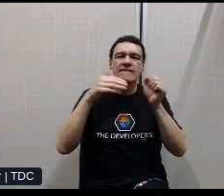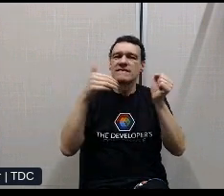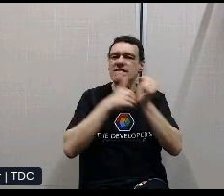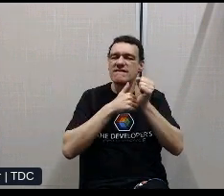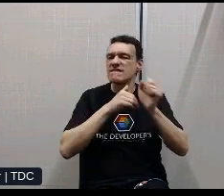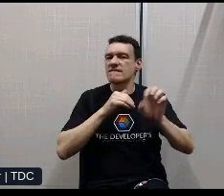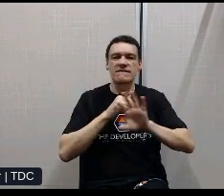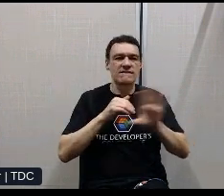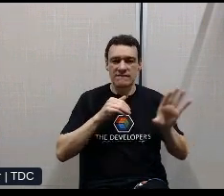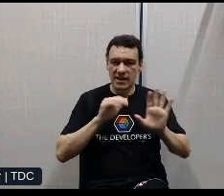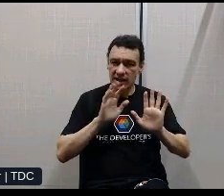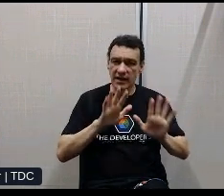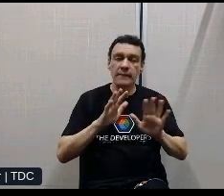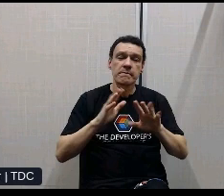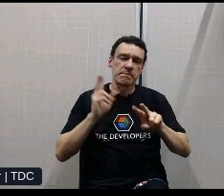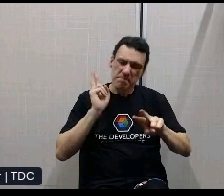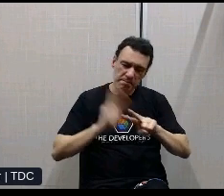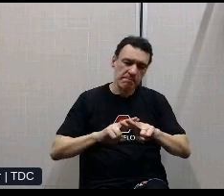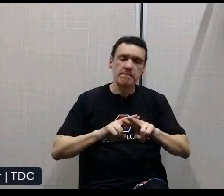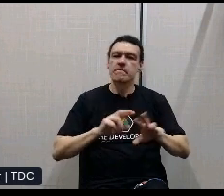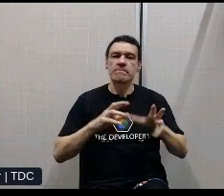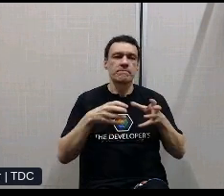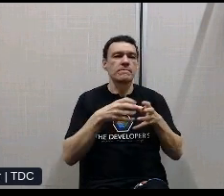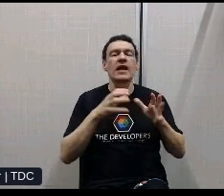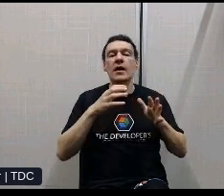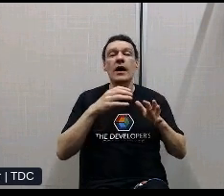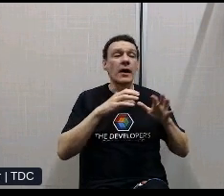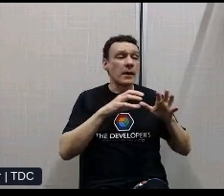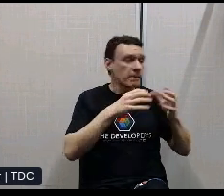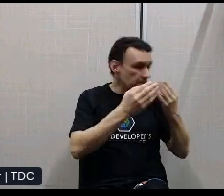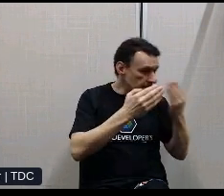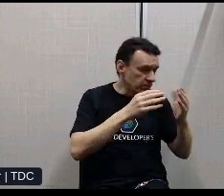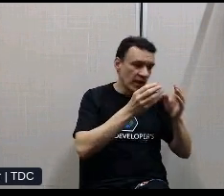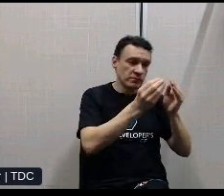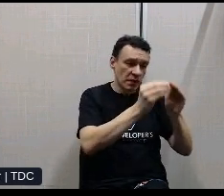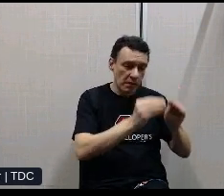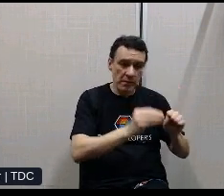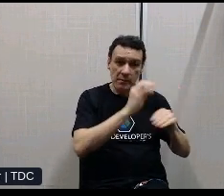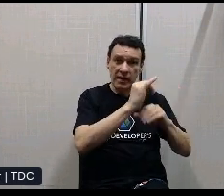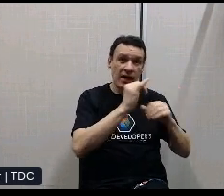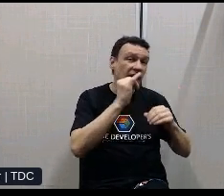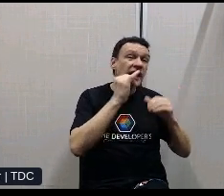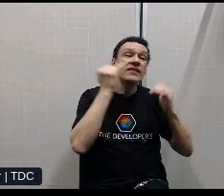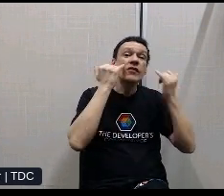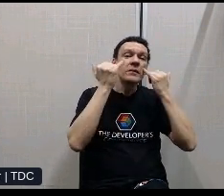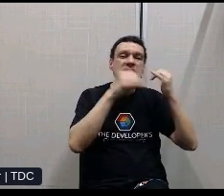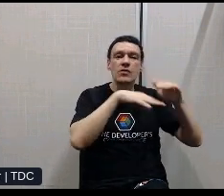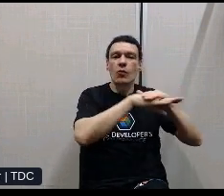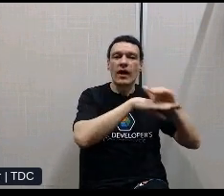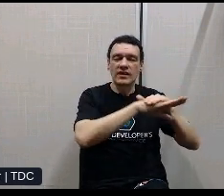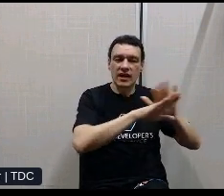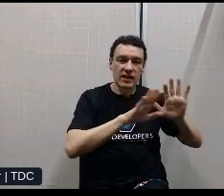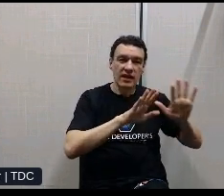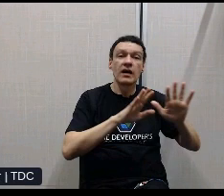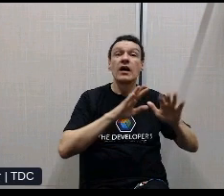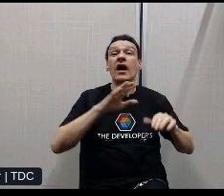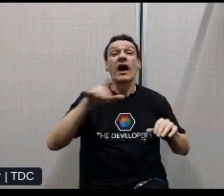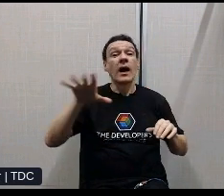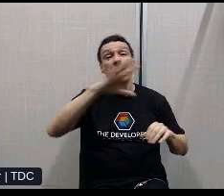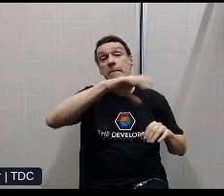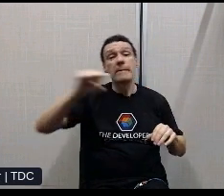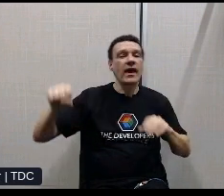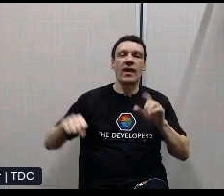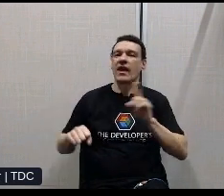ali naquela informação, para não ter perigo de vazar essa informação, olhando também para o nosso contexto de